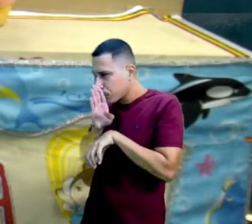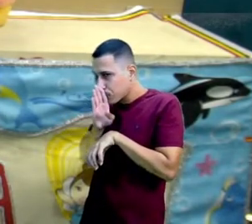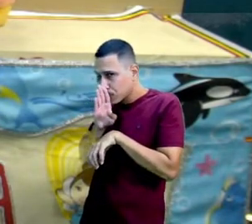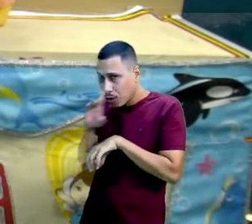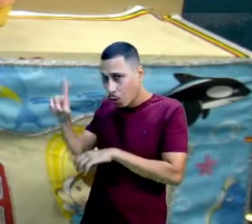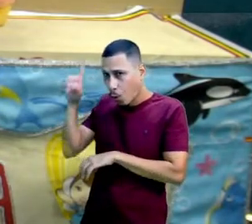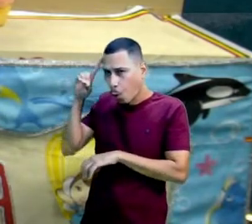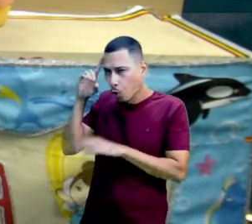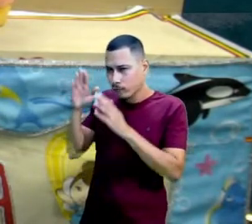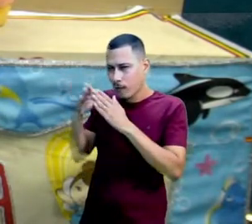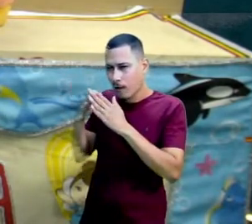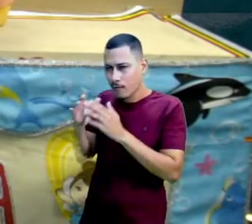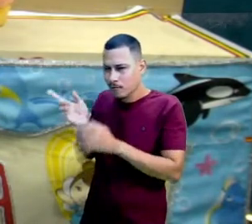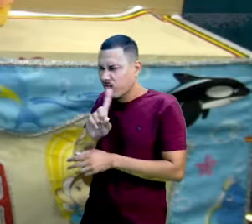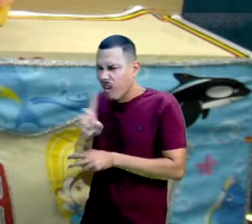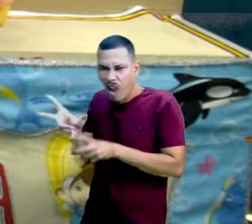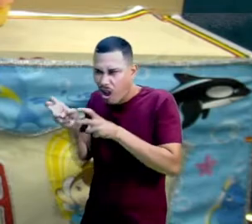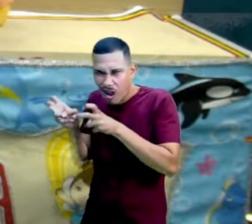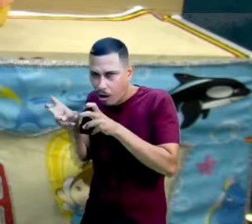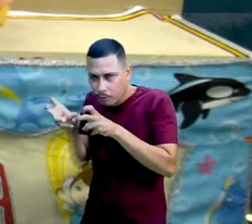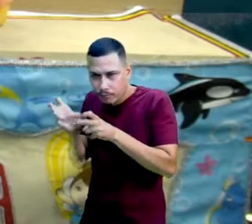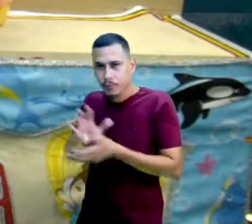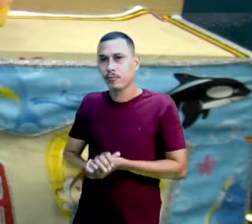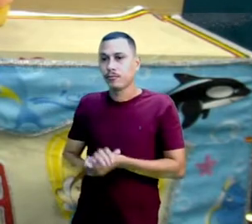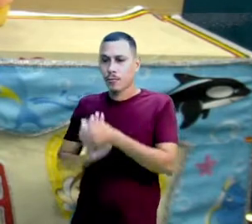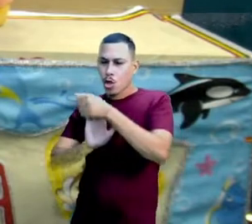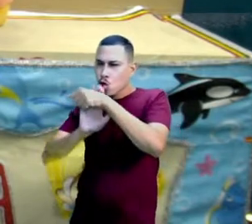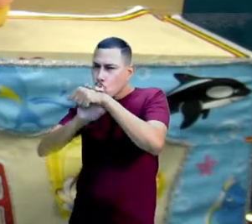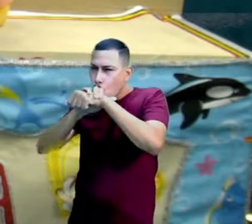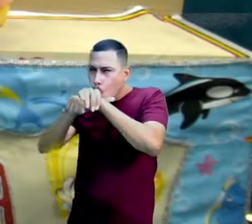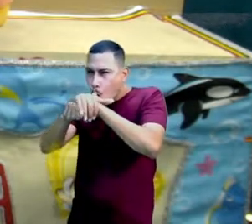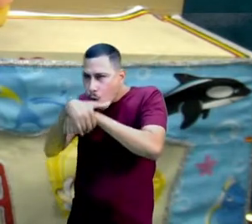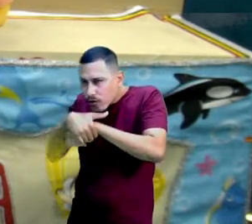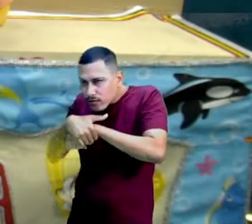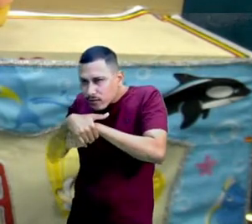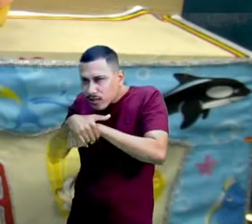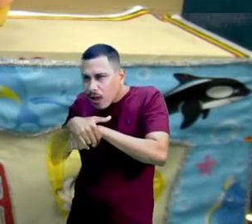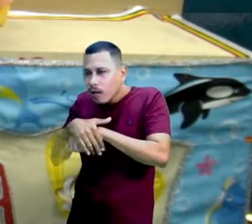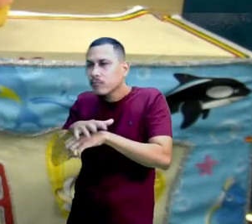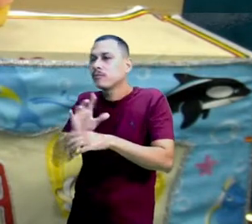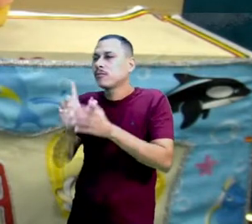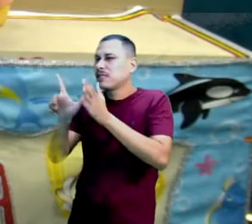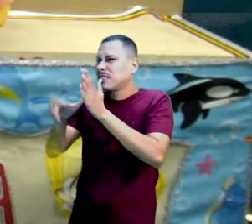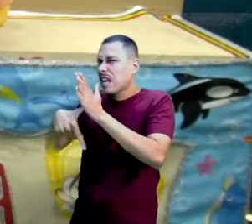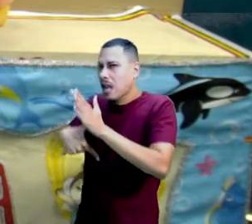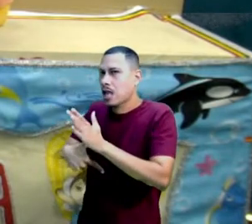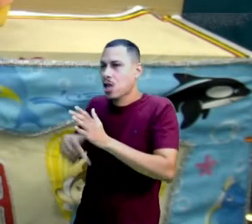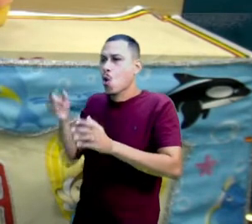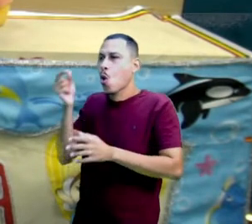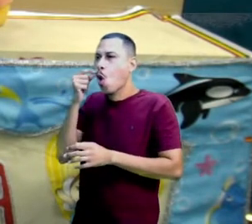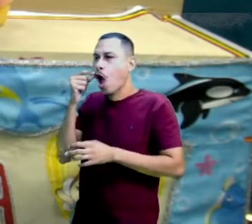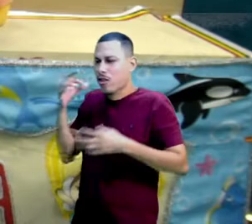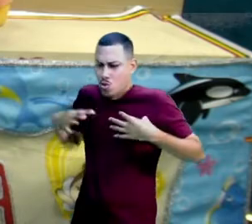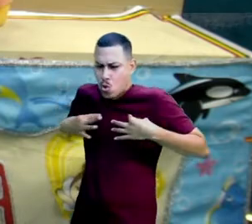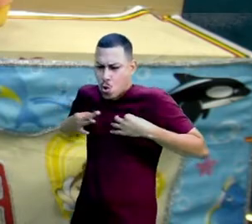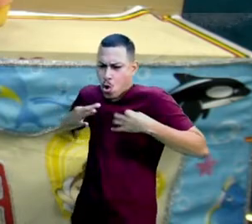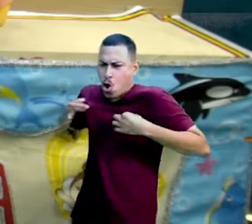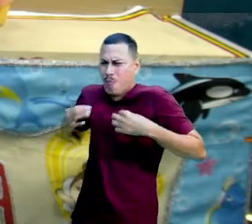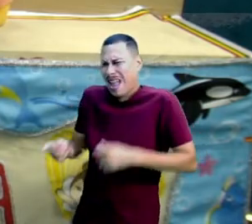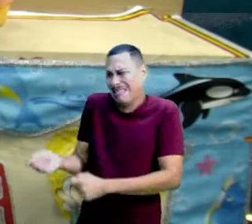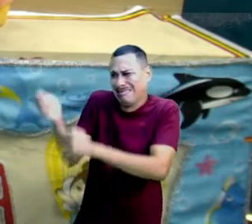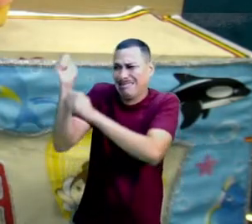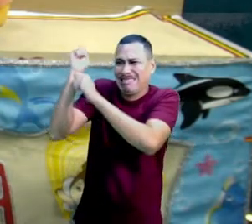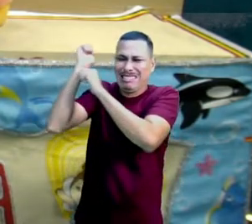ele fez. Bem tarde da noite, ele pegou a sua roupa, colocou nas costas